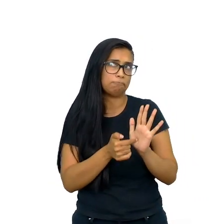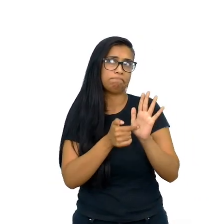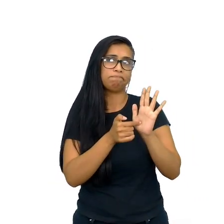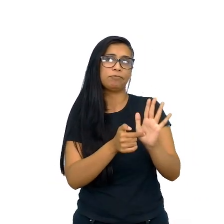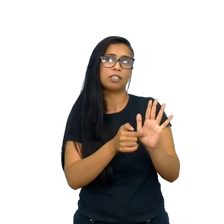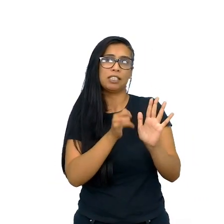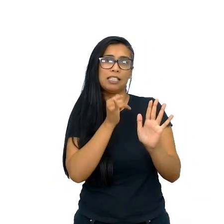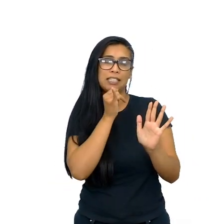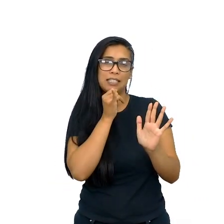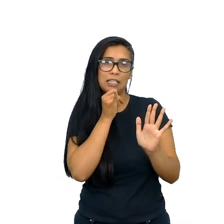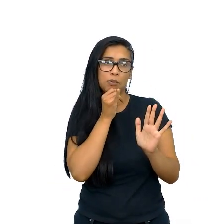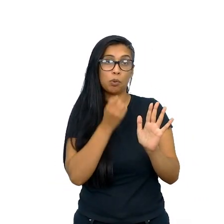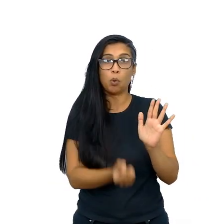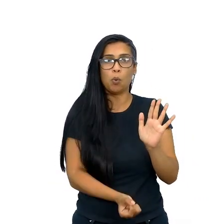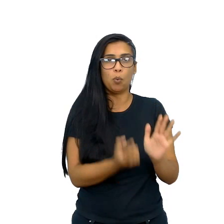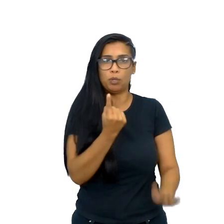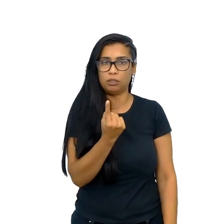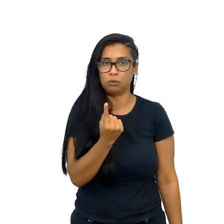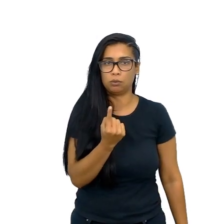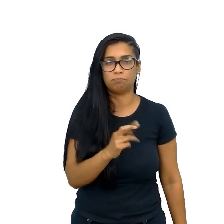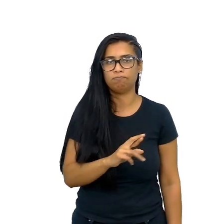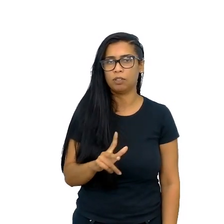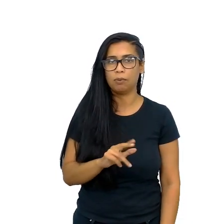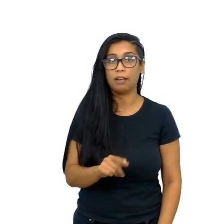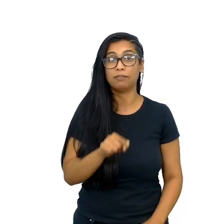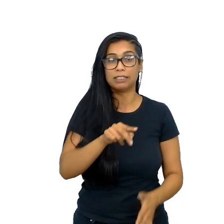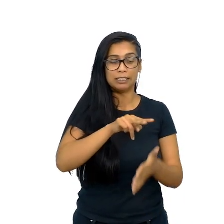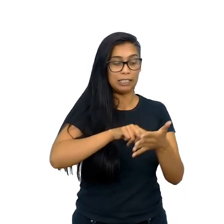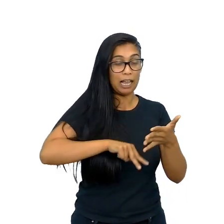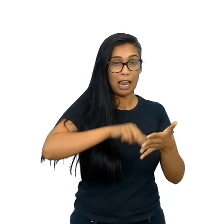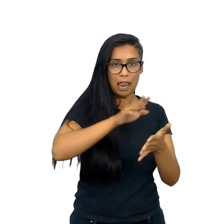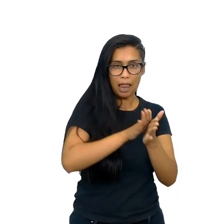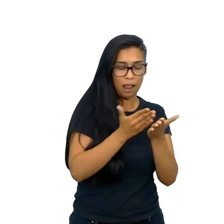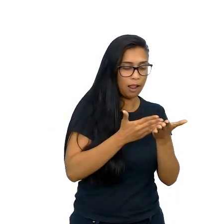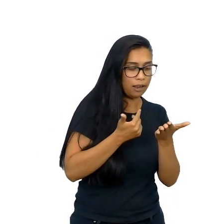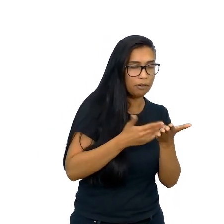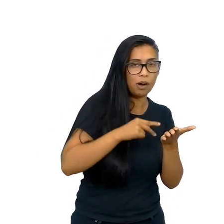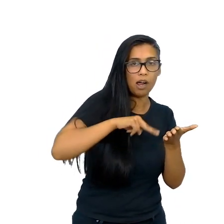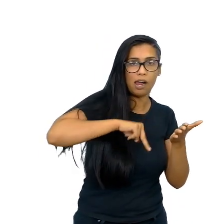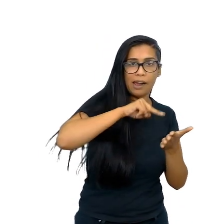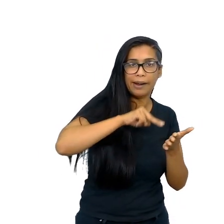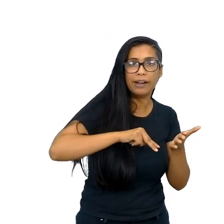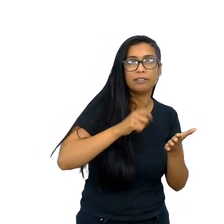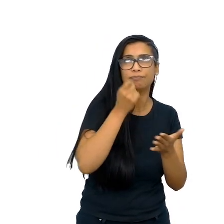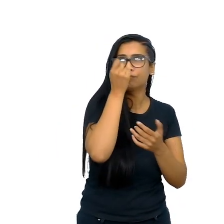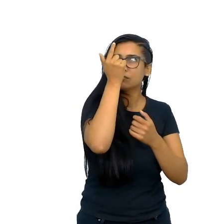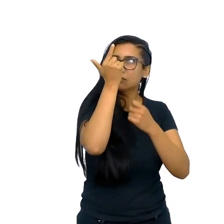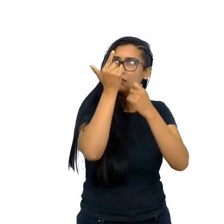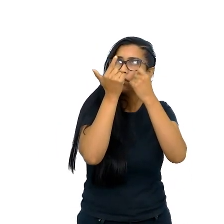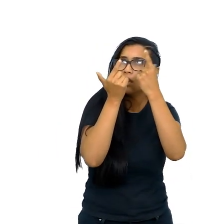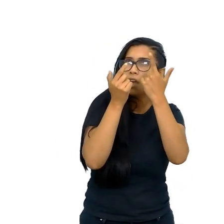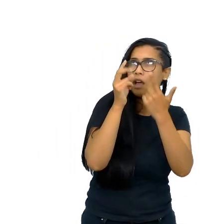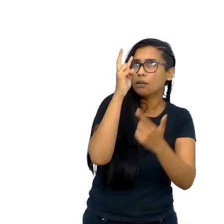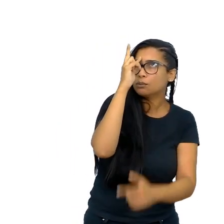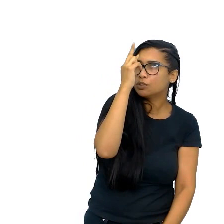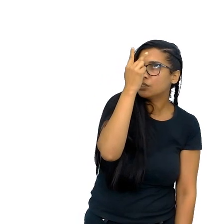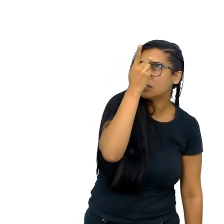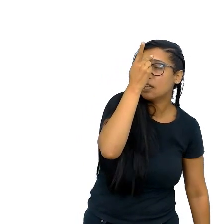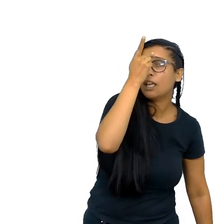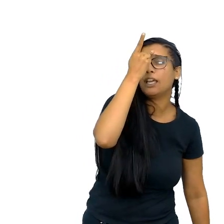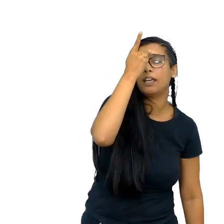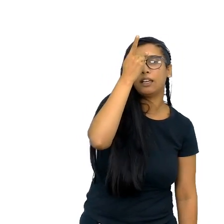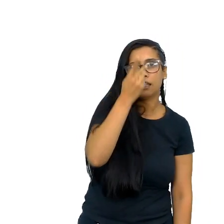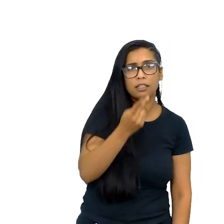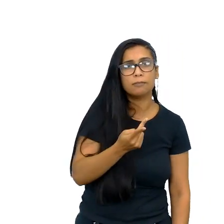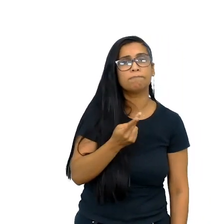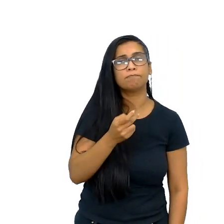e recriando a partir de um texto, né? E não se pode mais definir quando aquele texto surgiu na sociedade, mas